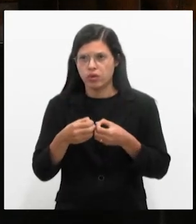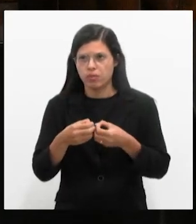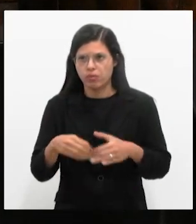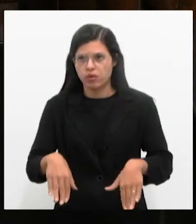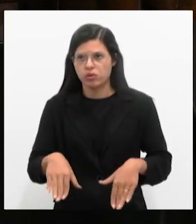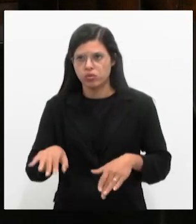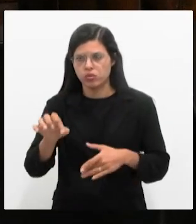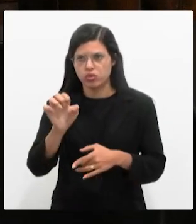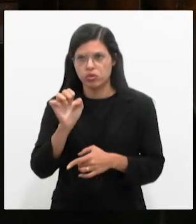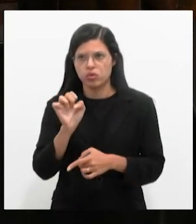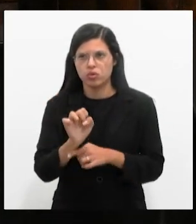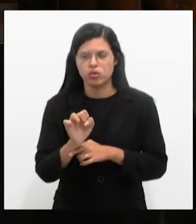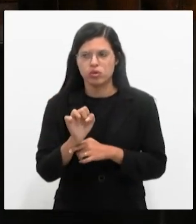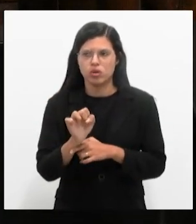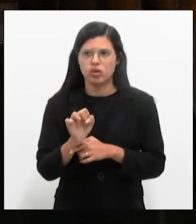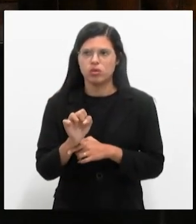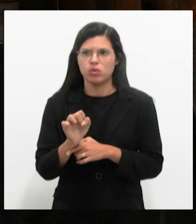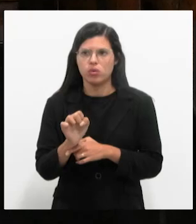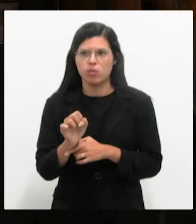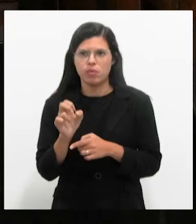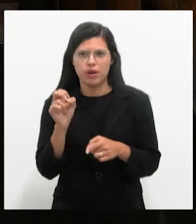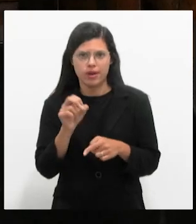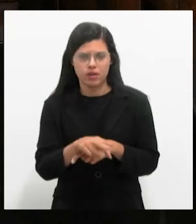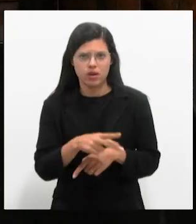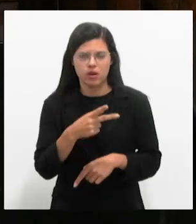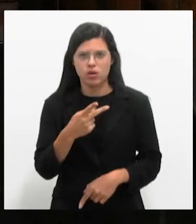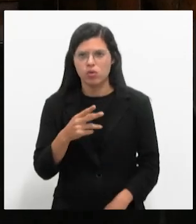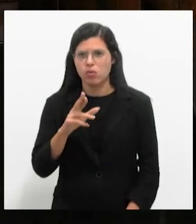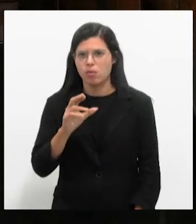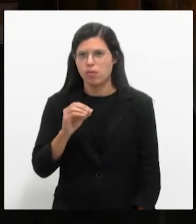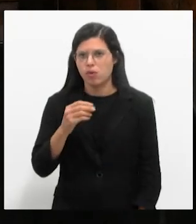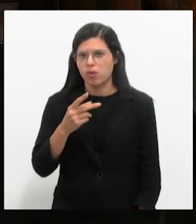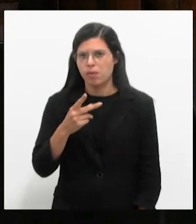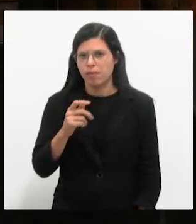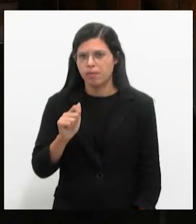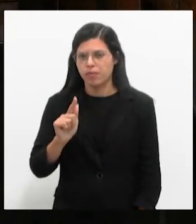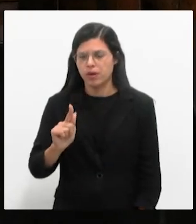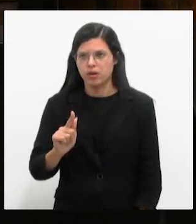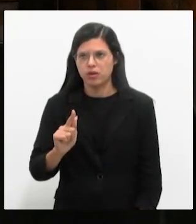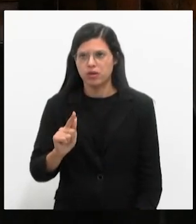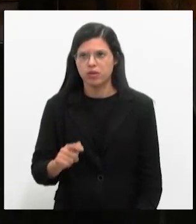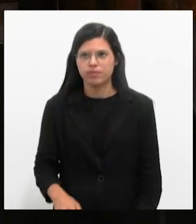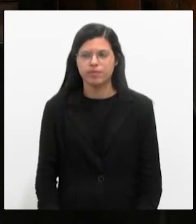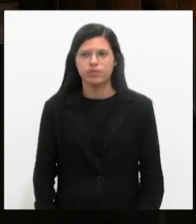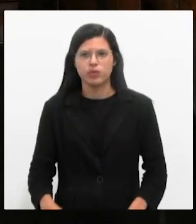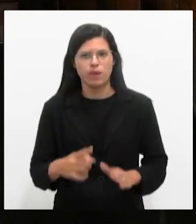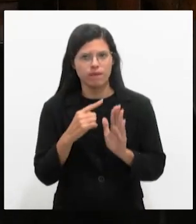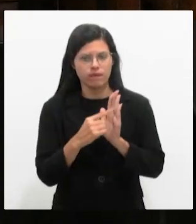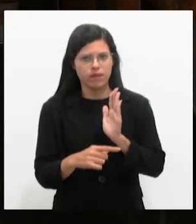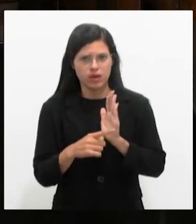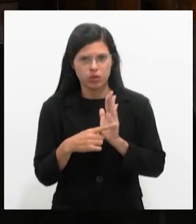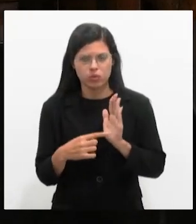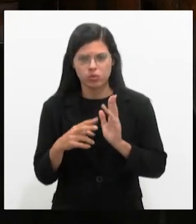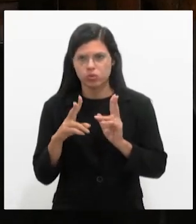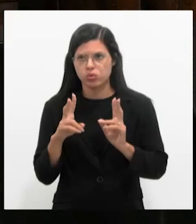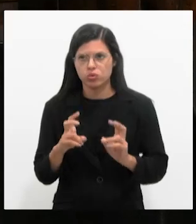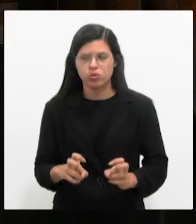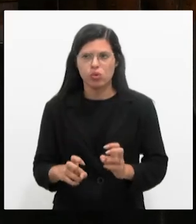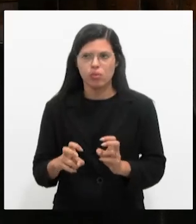Estado para aderirem ao PROPAG, que é o veto em relação